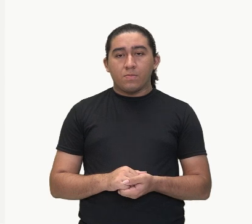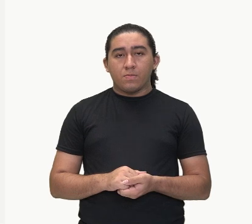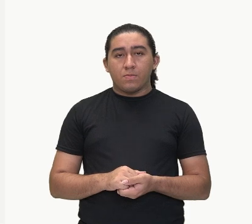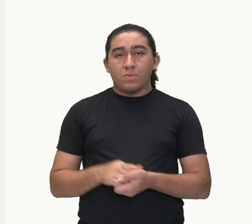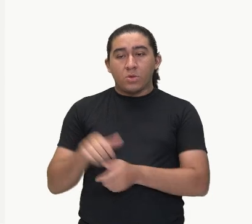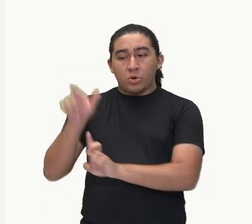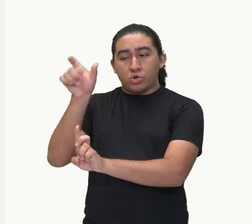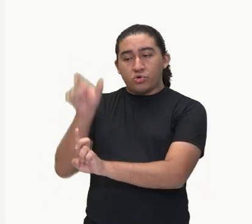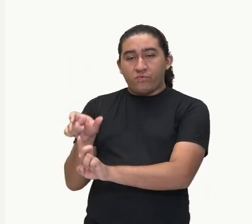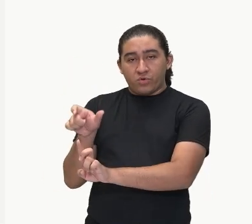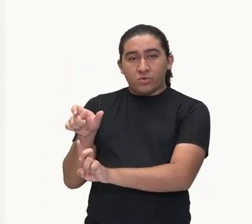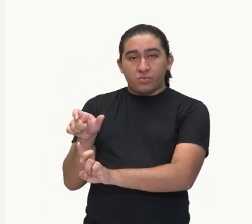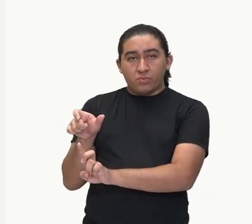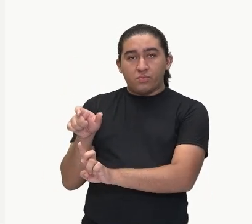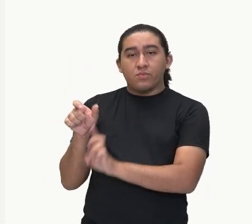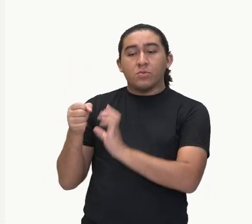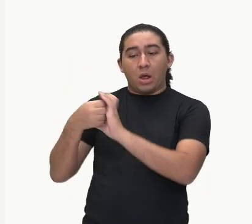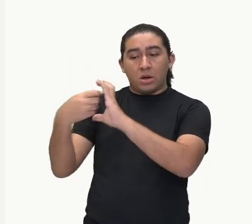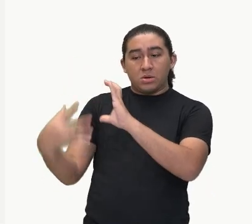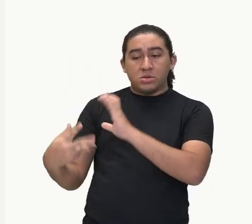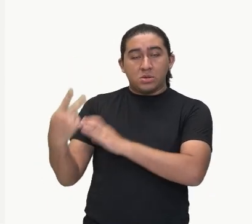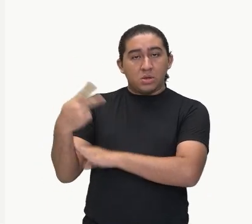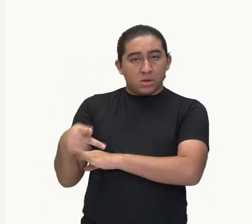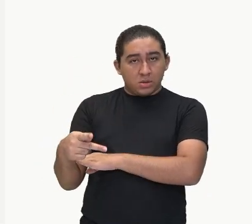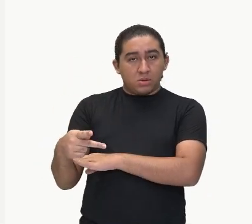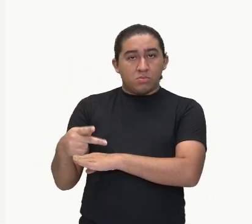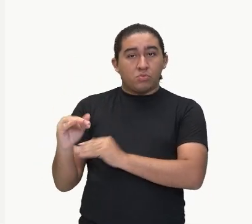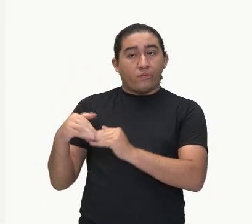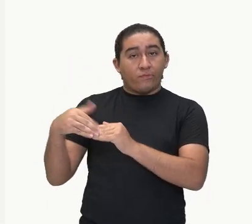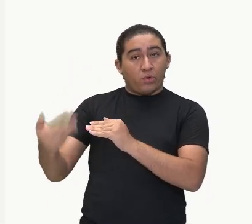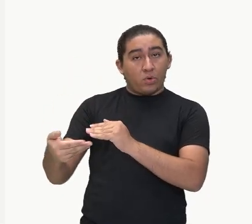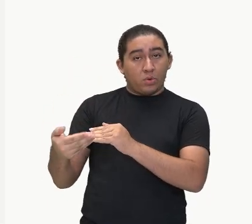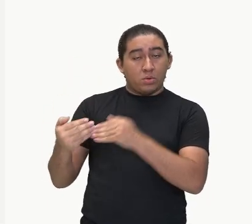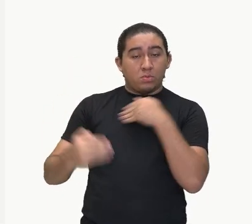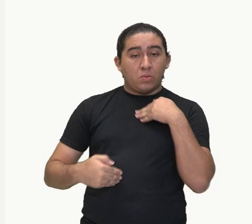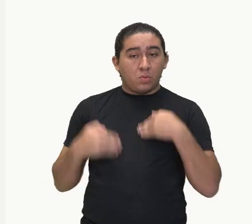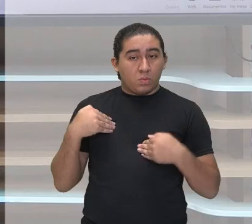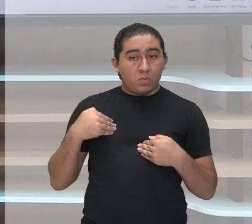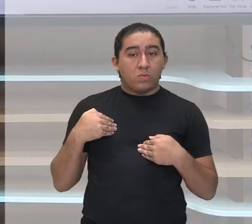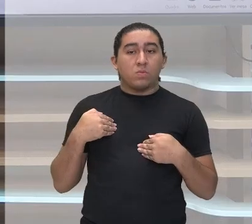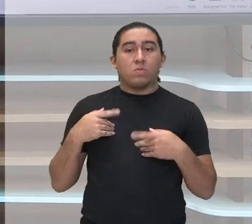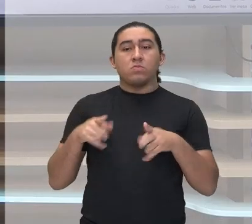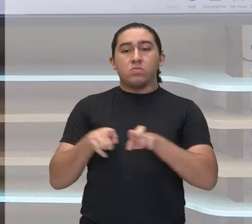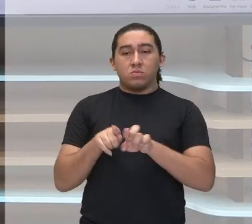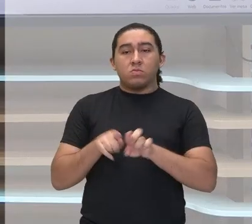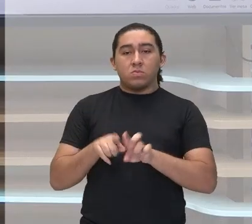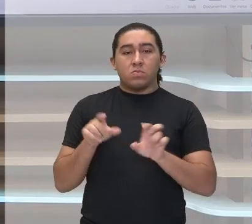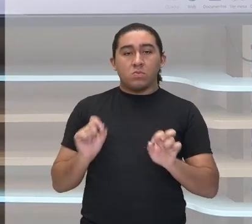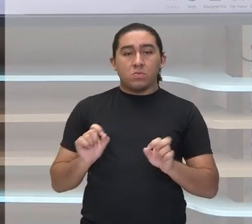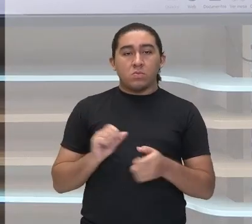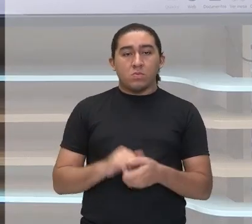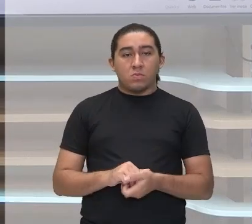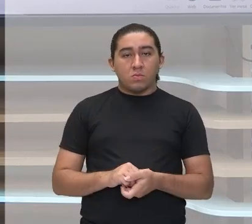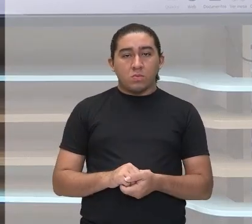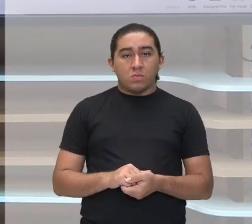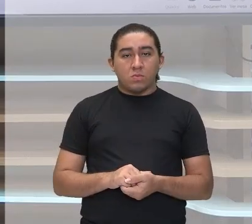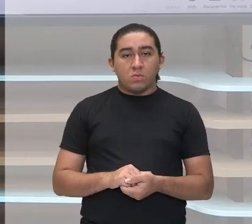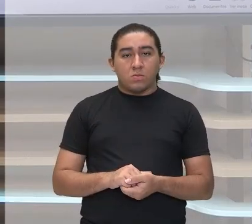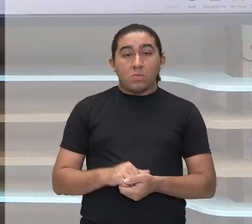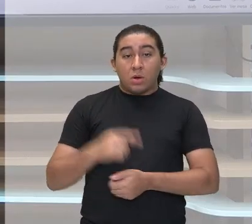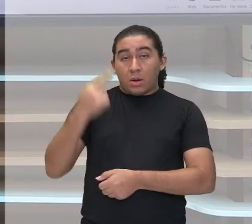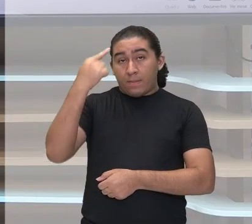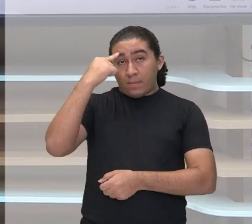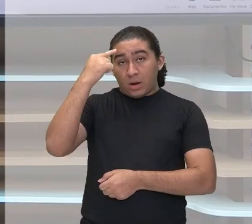desse indivíduo, as características externas, físicas, como vai trabalhar a mente